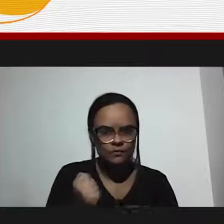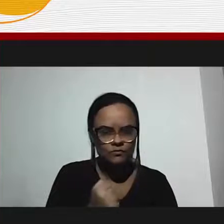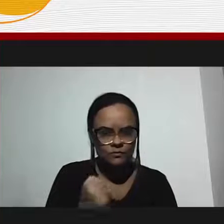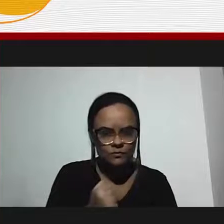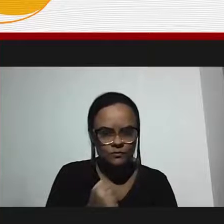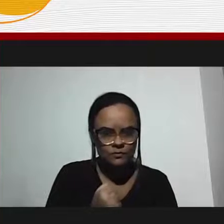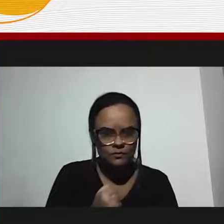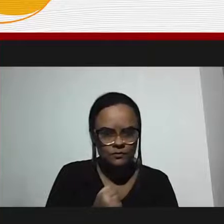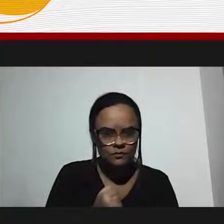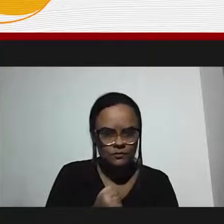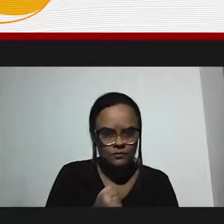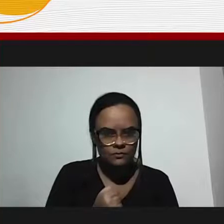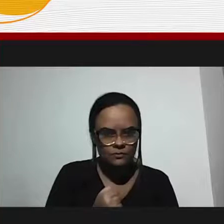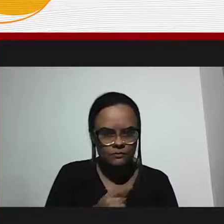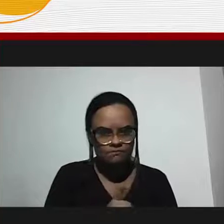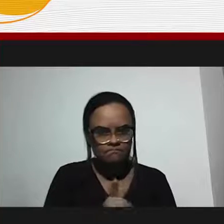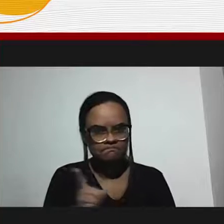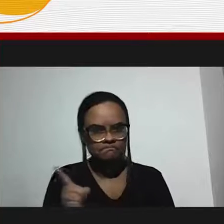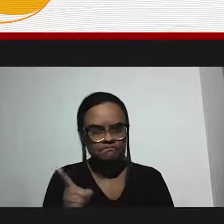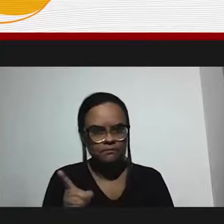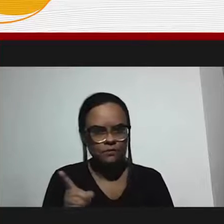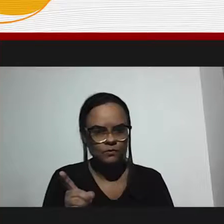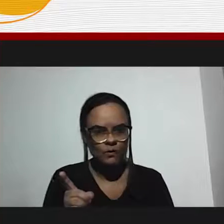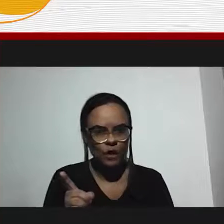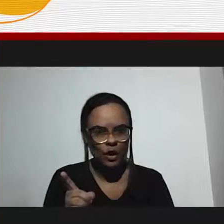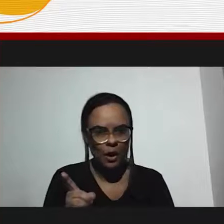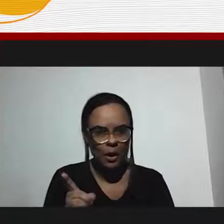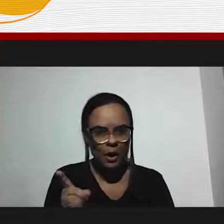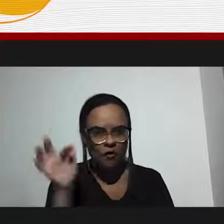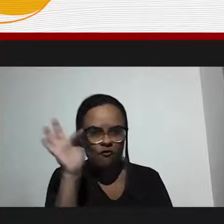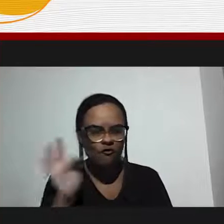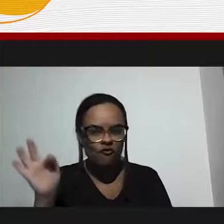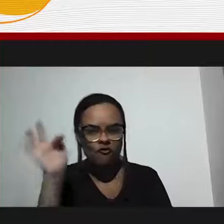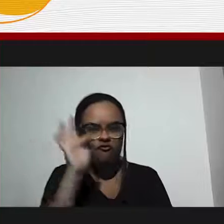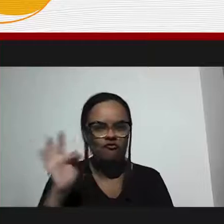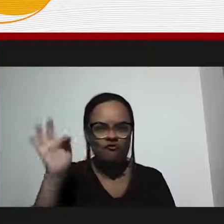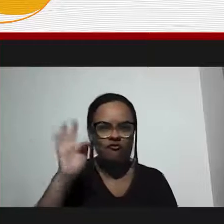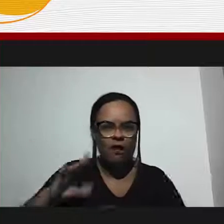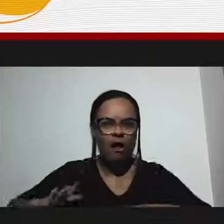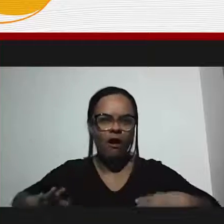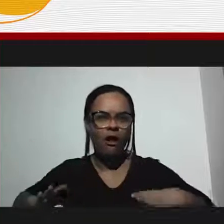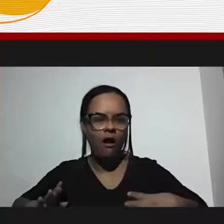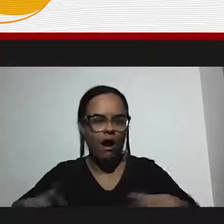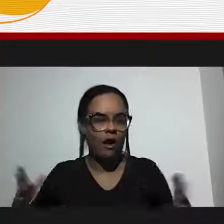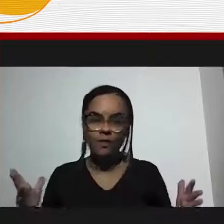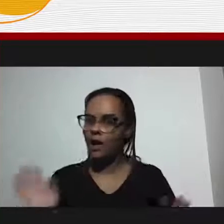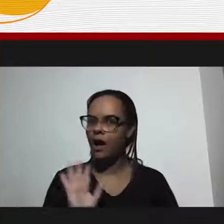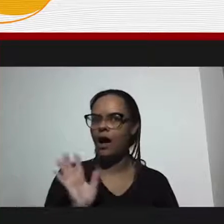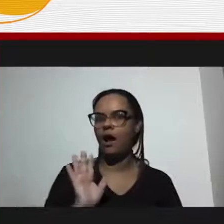de trabalho e ter ido lá para Paris viver de boa e ficar tranquilo.